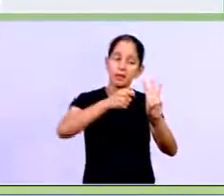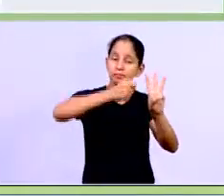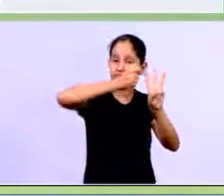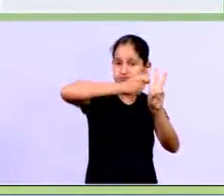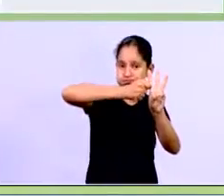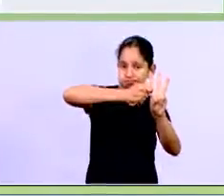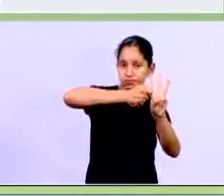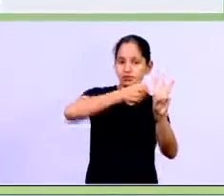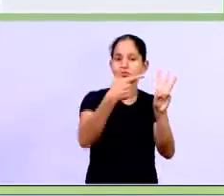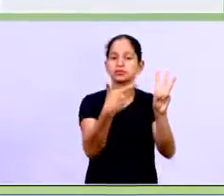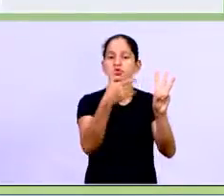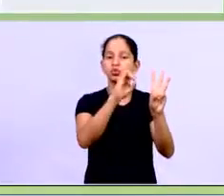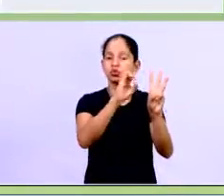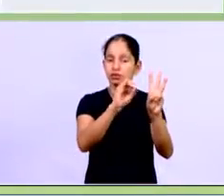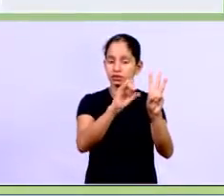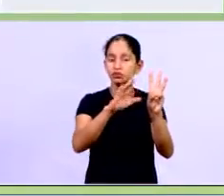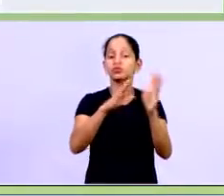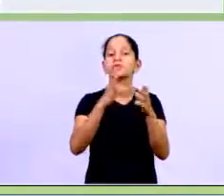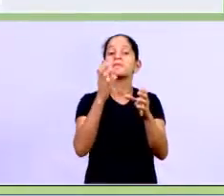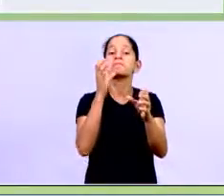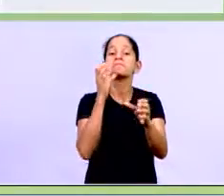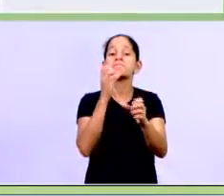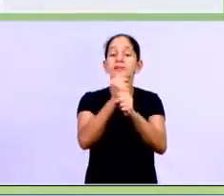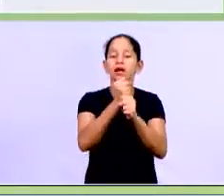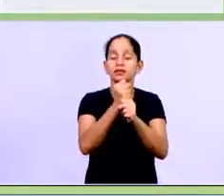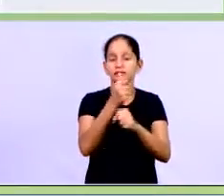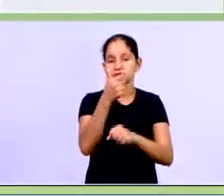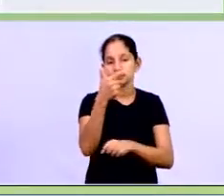amortização mais os 40.